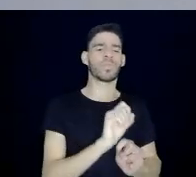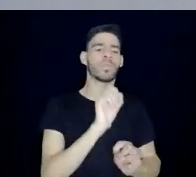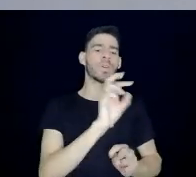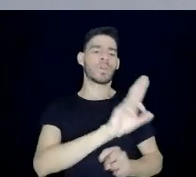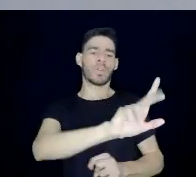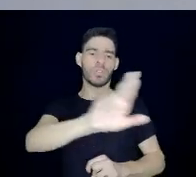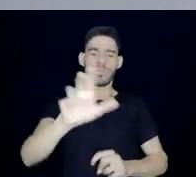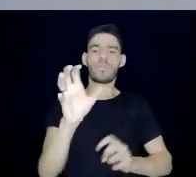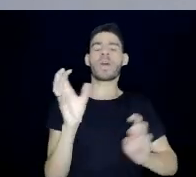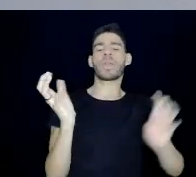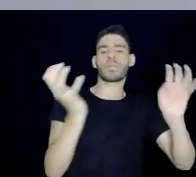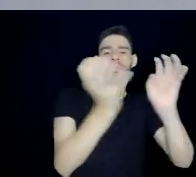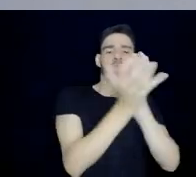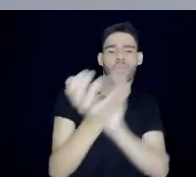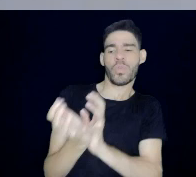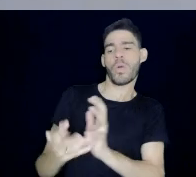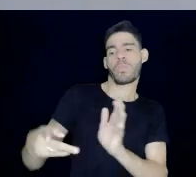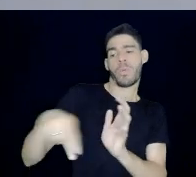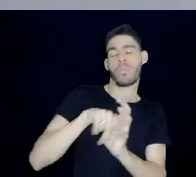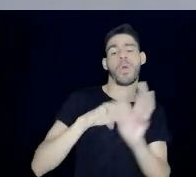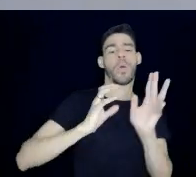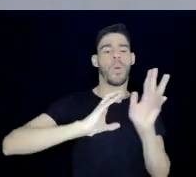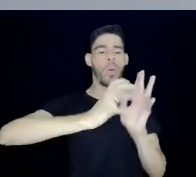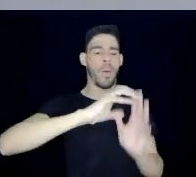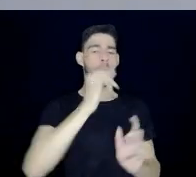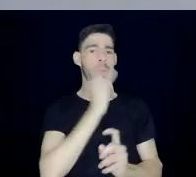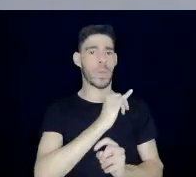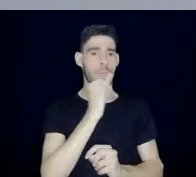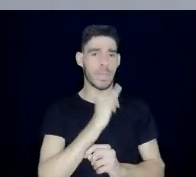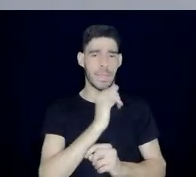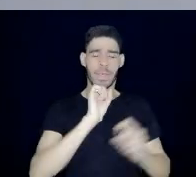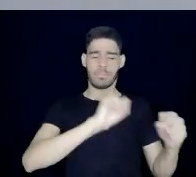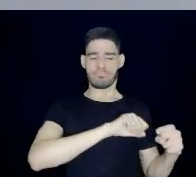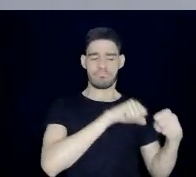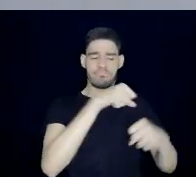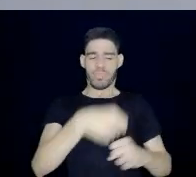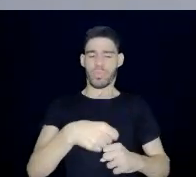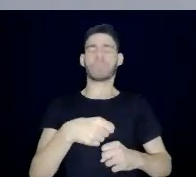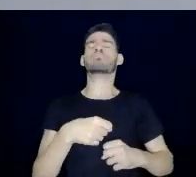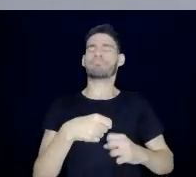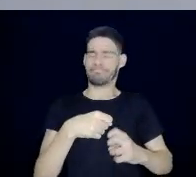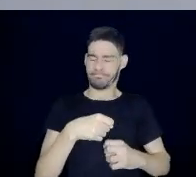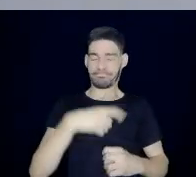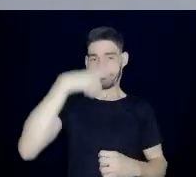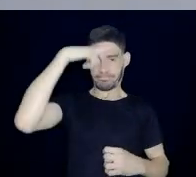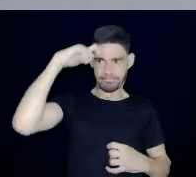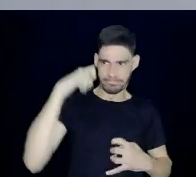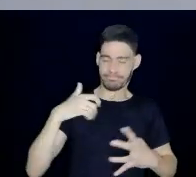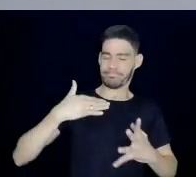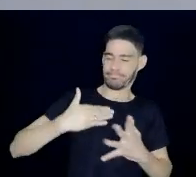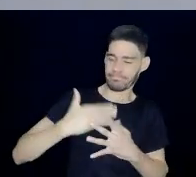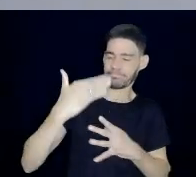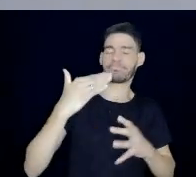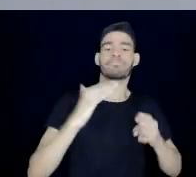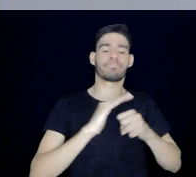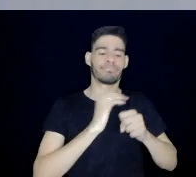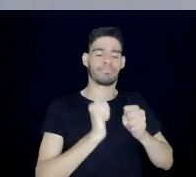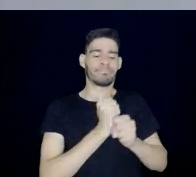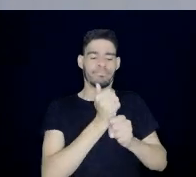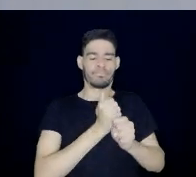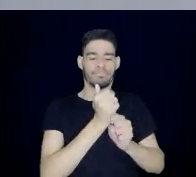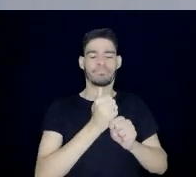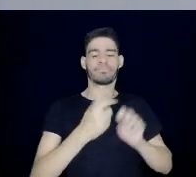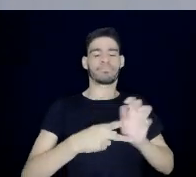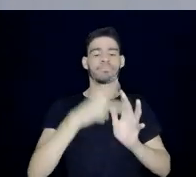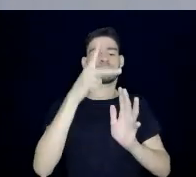diferentes segmentos, em particular os próprios partidos, não é? Num grande esforço de engajamento desde o princípio desse ano no